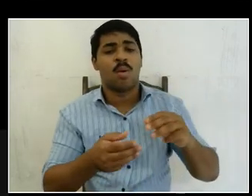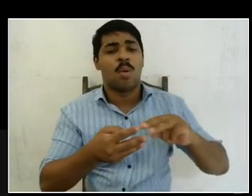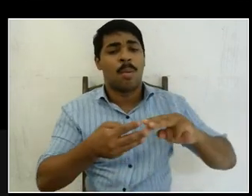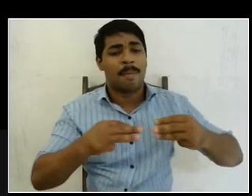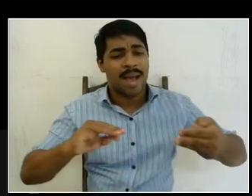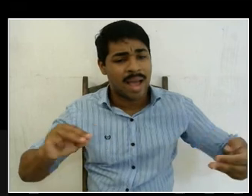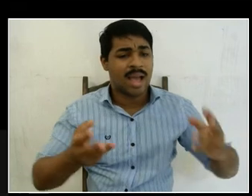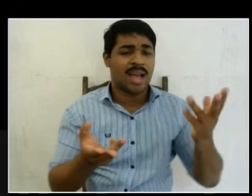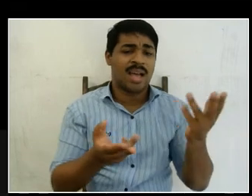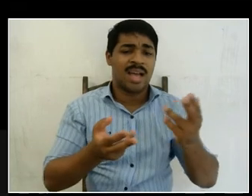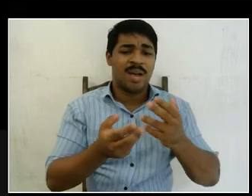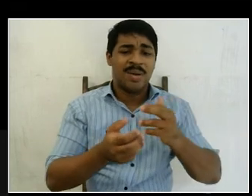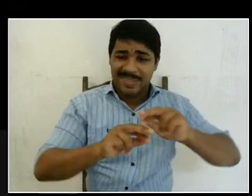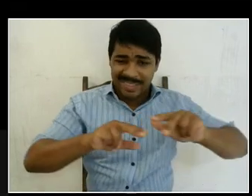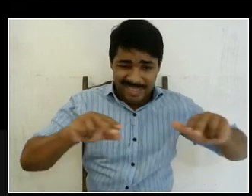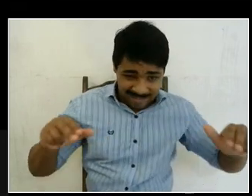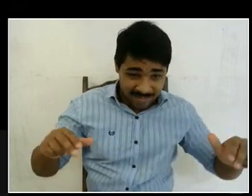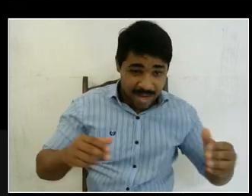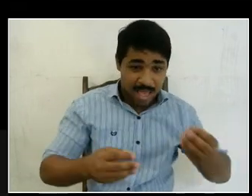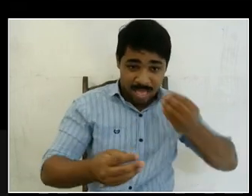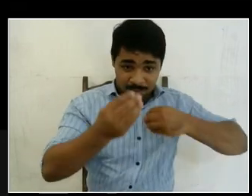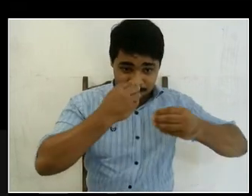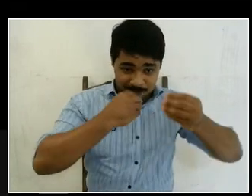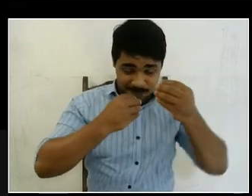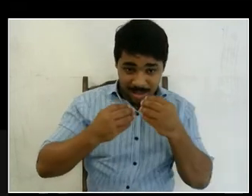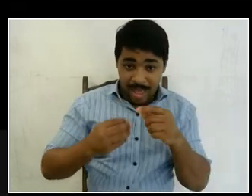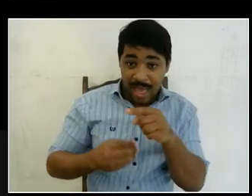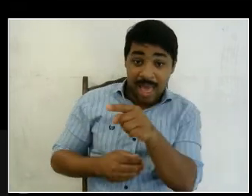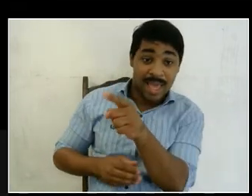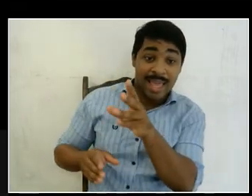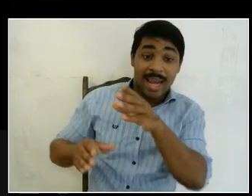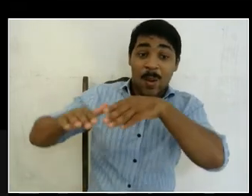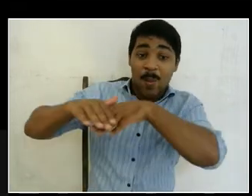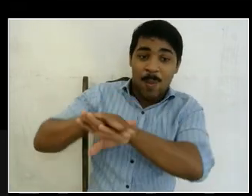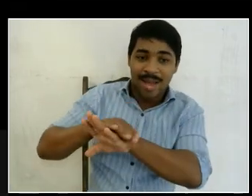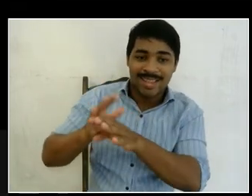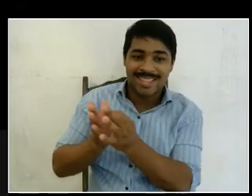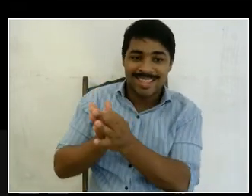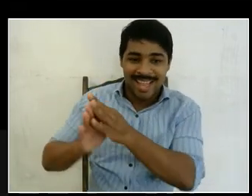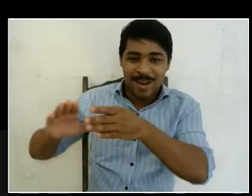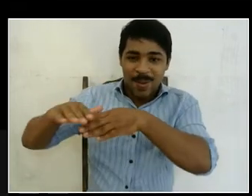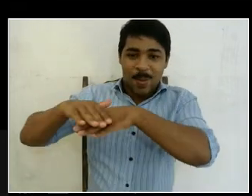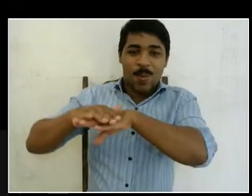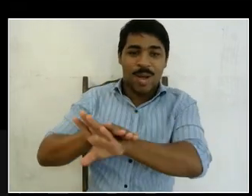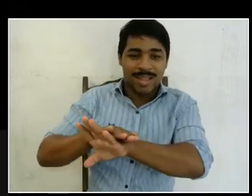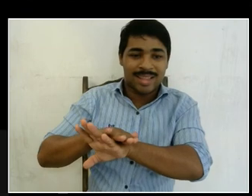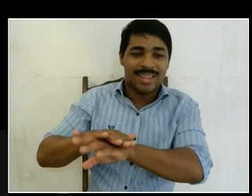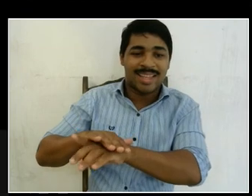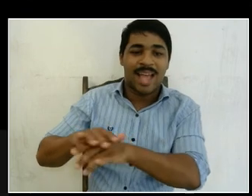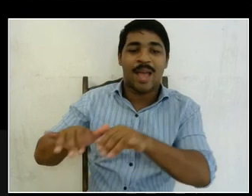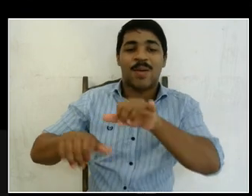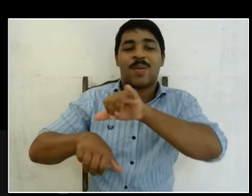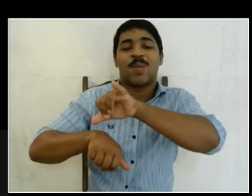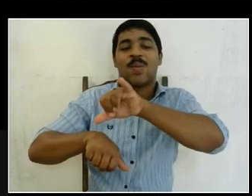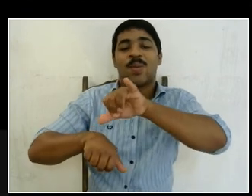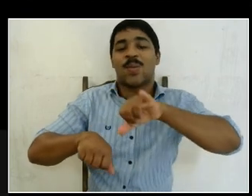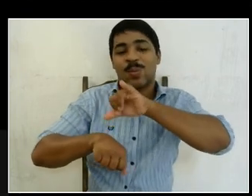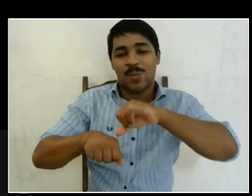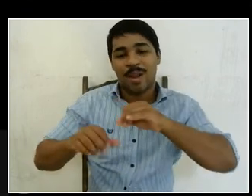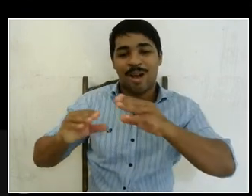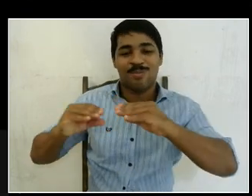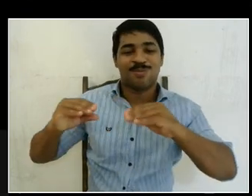acumular dentro dessas células, né, em forma de gordura. Quando a gente quer perder essa gordura, a gente vai mudar a nossa alimentação